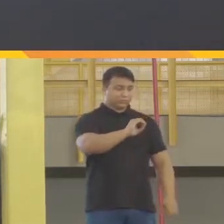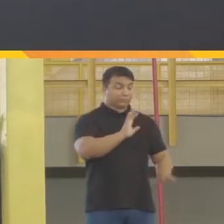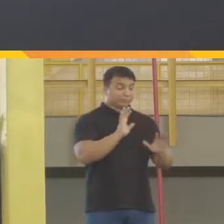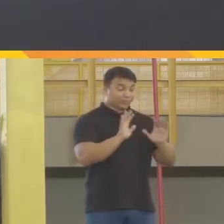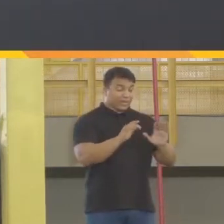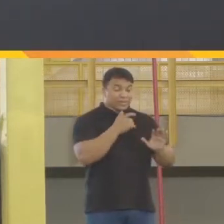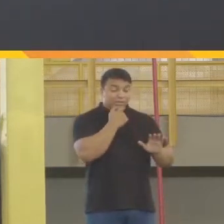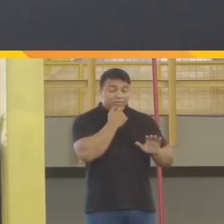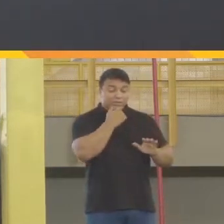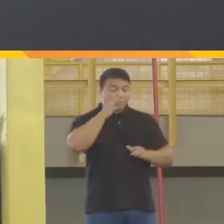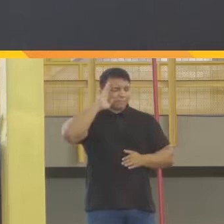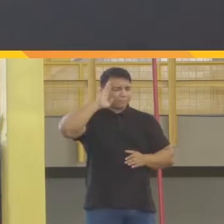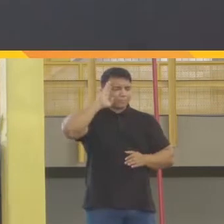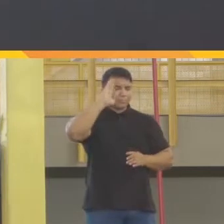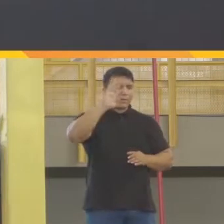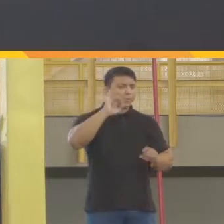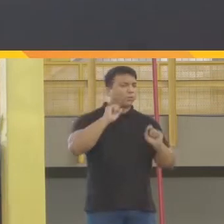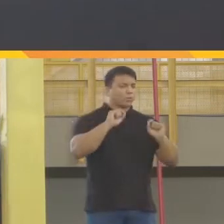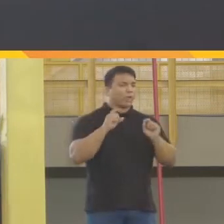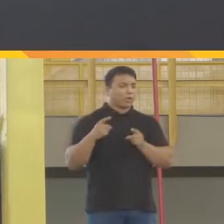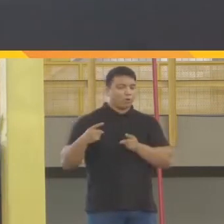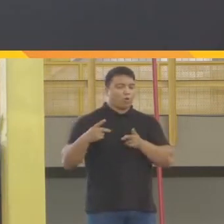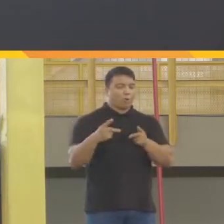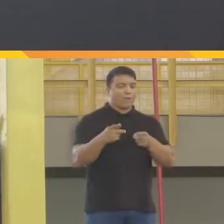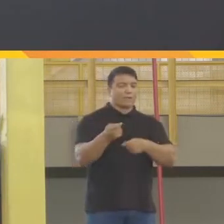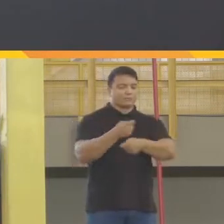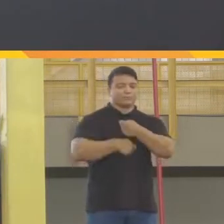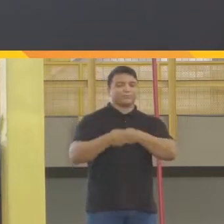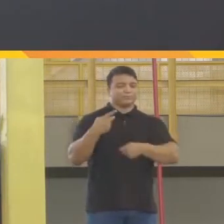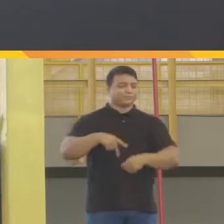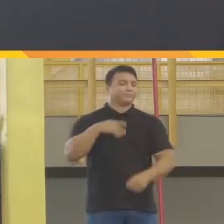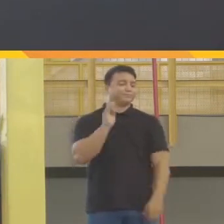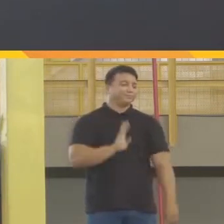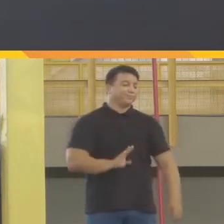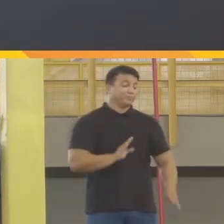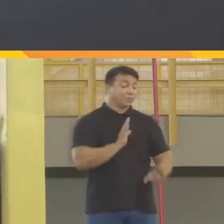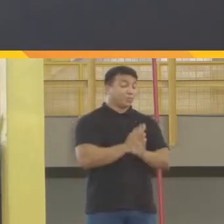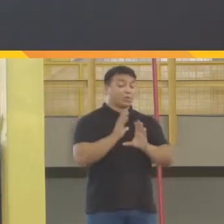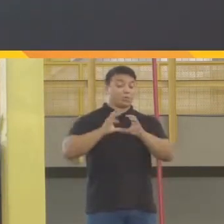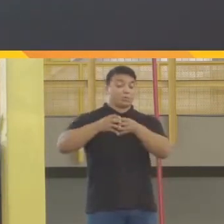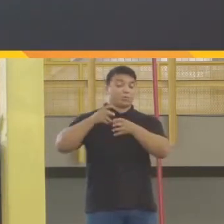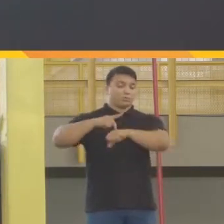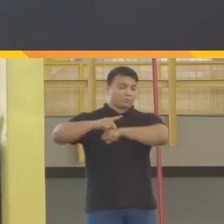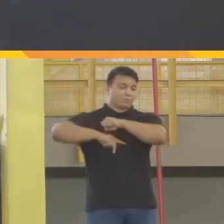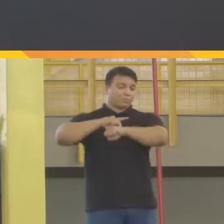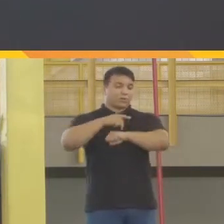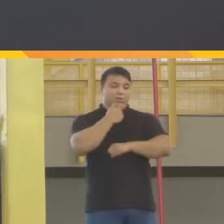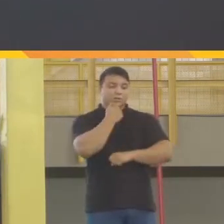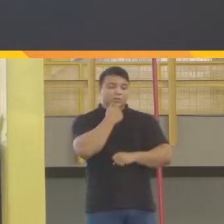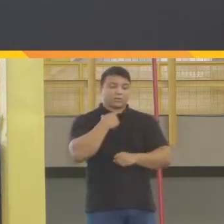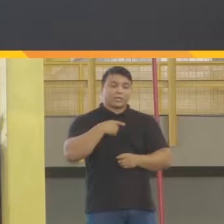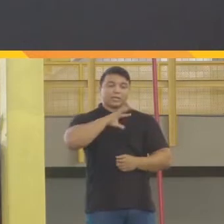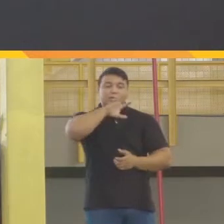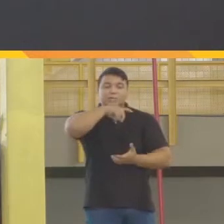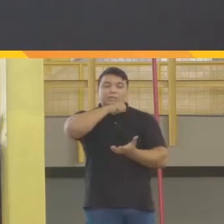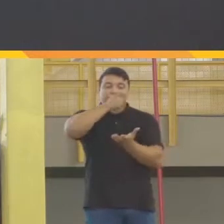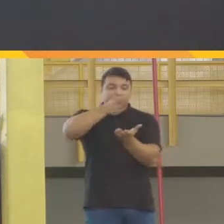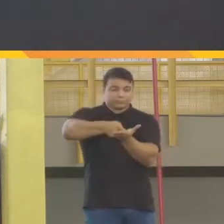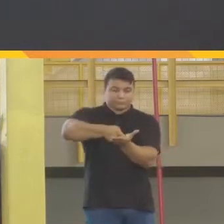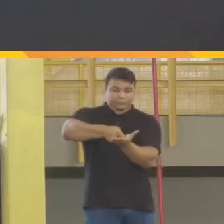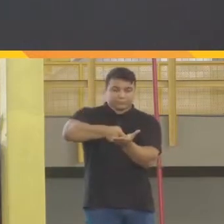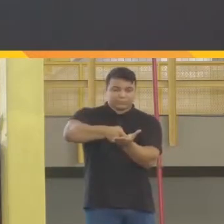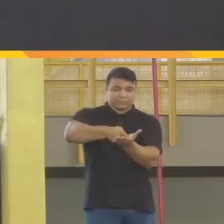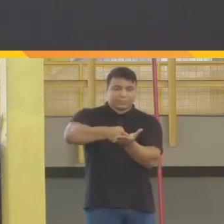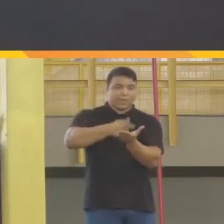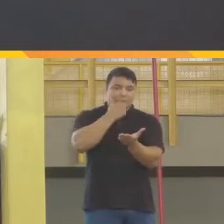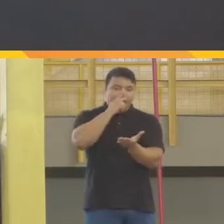a Inglaterra mais se beneficiou foi no comércio com o Brasil. Porque os ingleses tinham tarifas